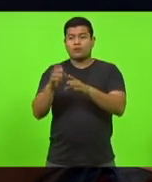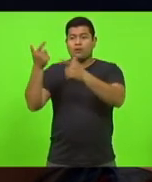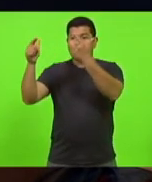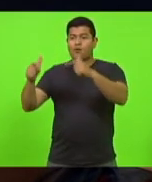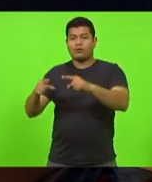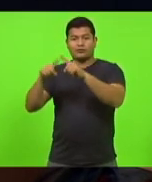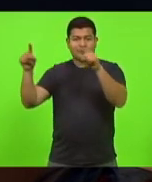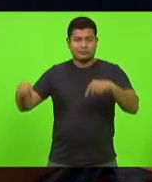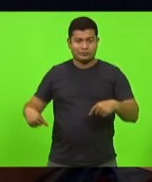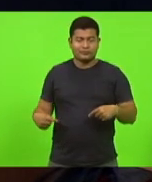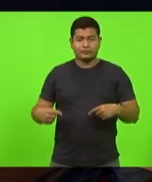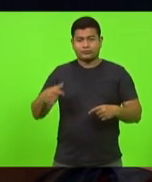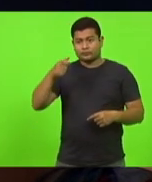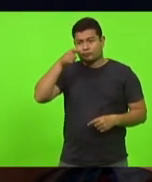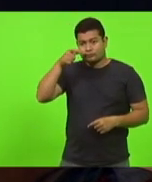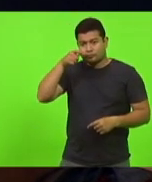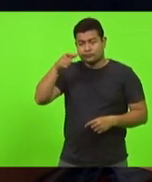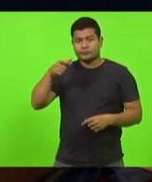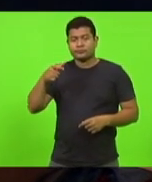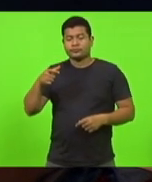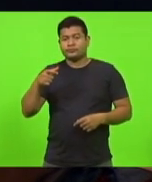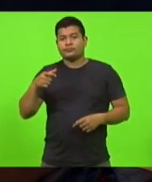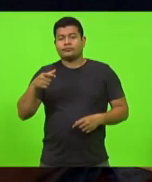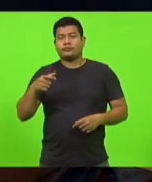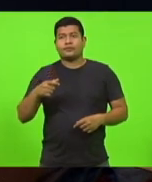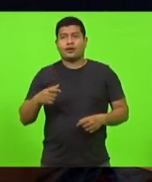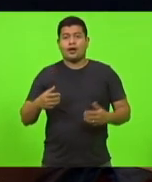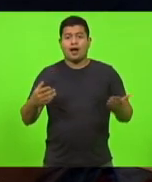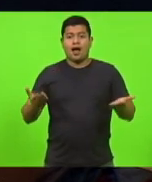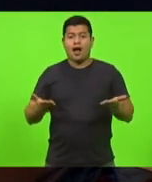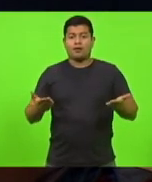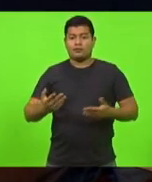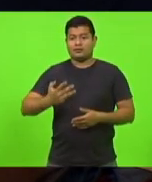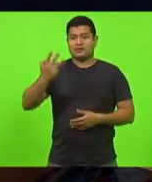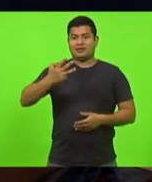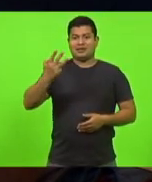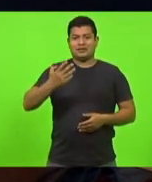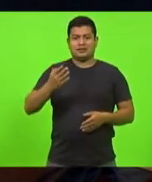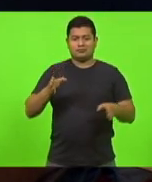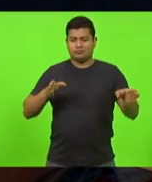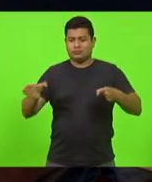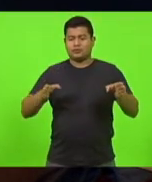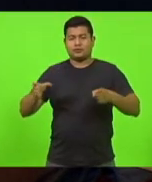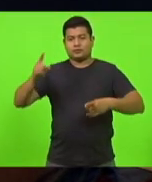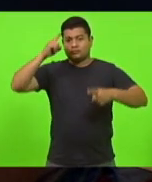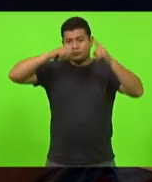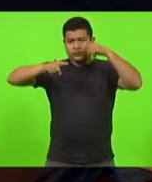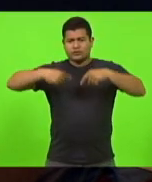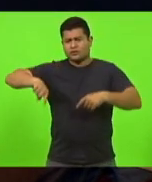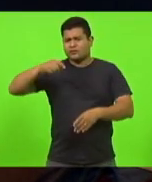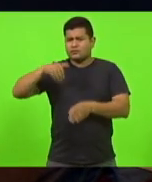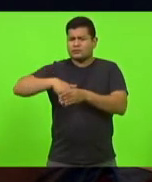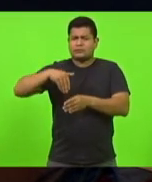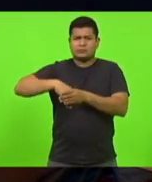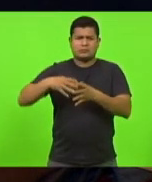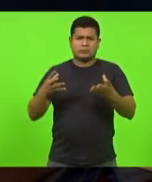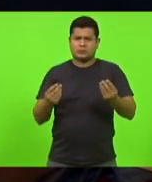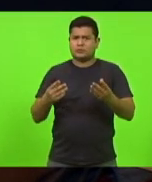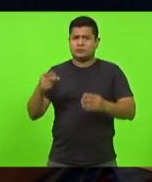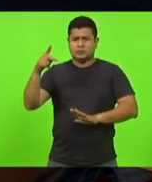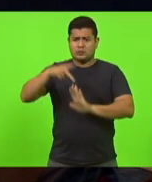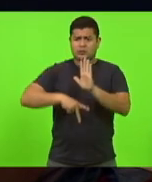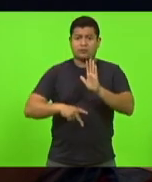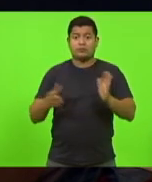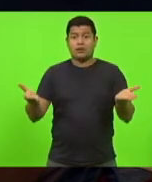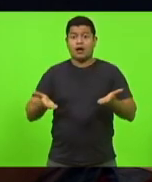estamos aqui já no terceiro mandato e votamos muitos projetos. Mas esse projeto